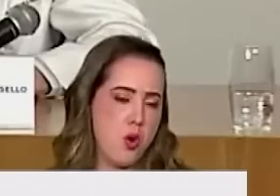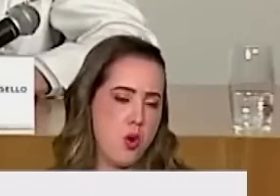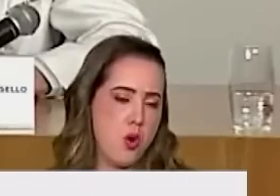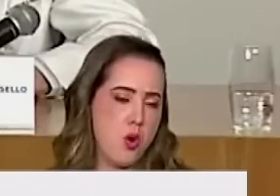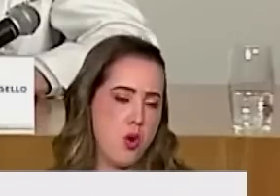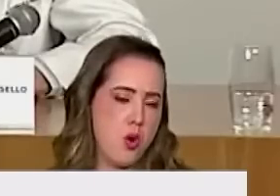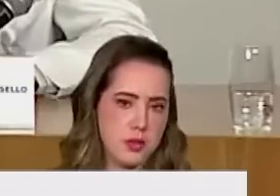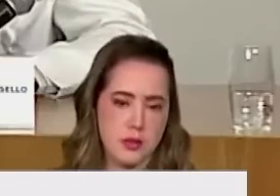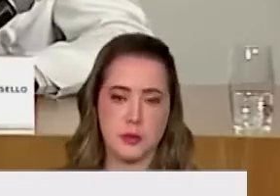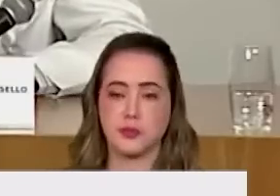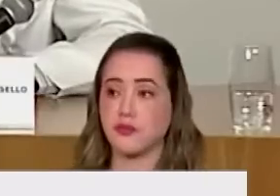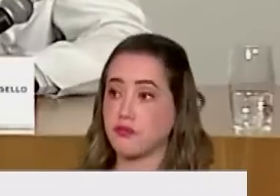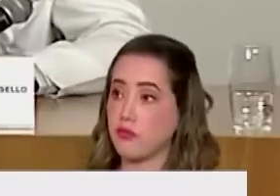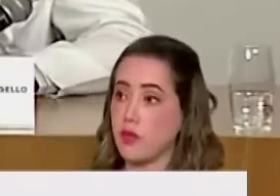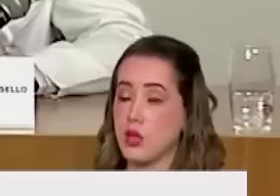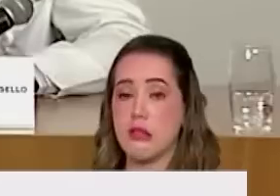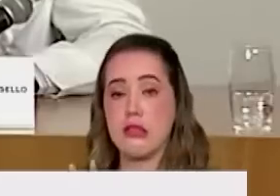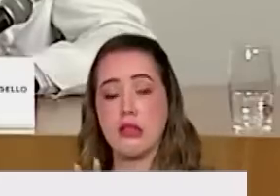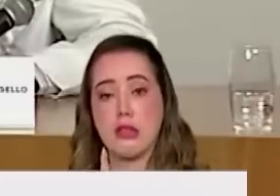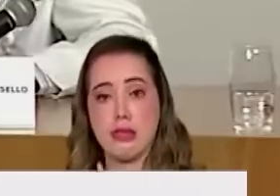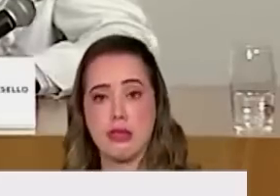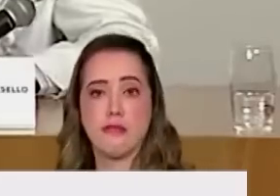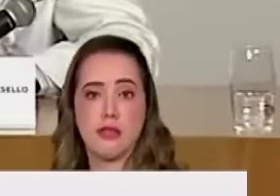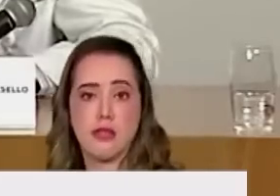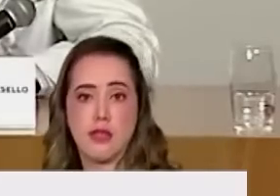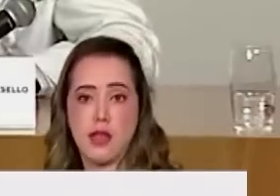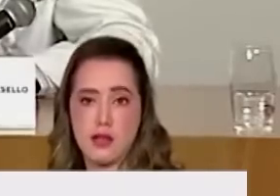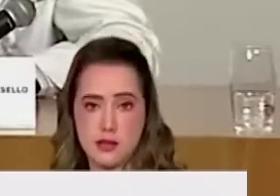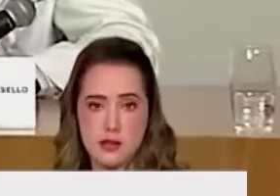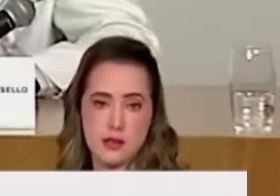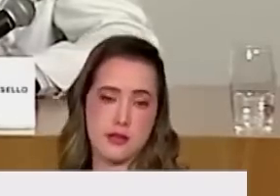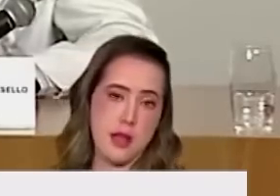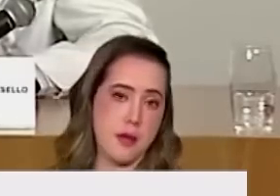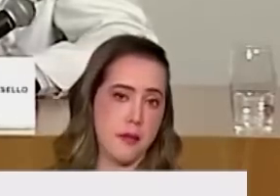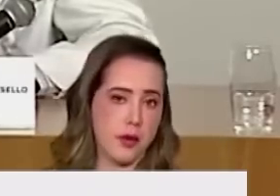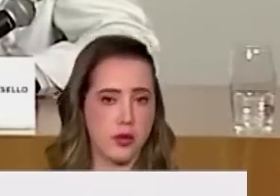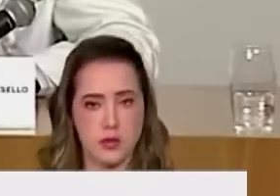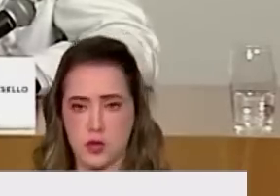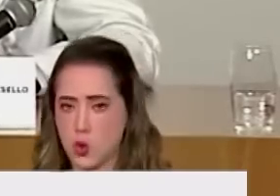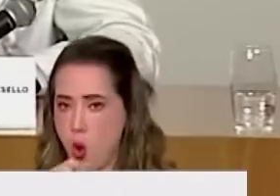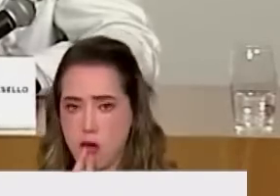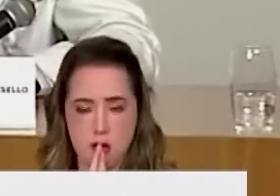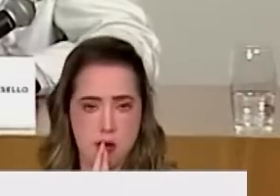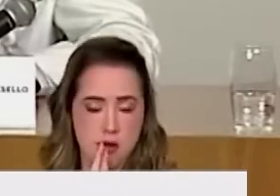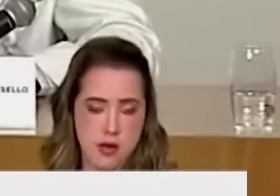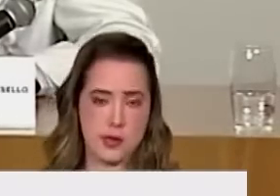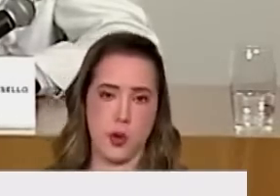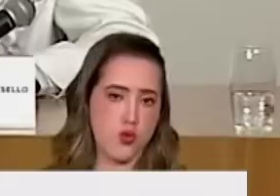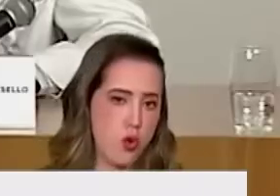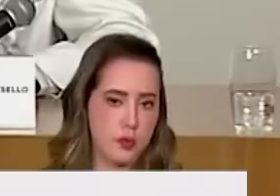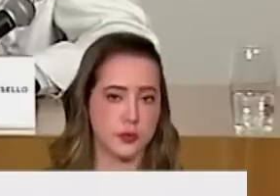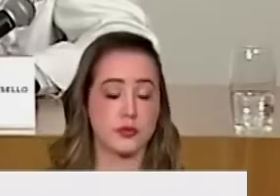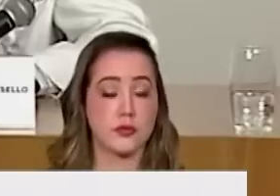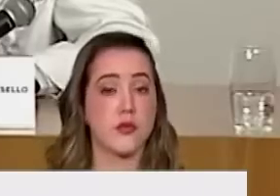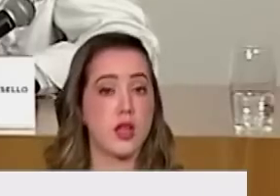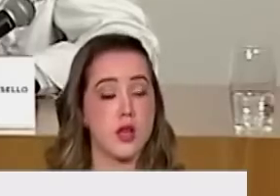Globo. A minha pergunta, vocês decidem quem responde. Eu queria saber, a hora